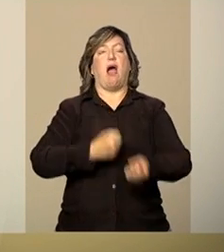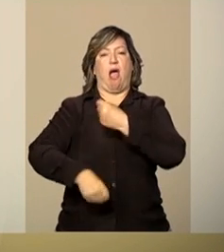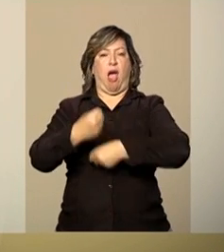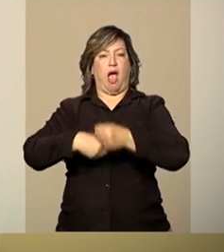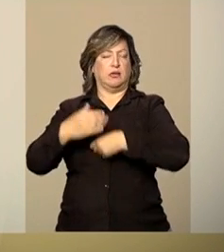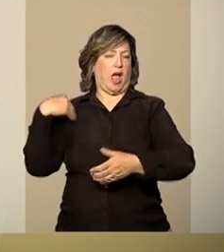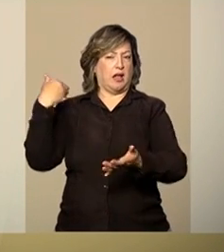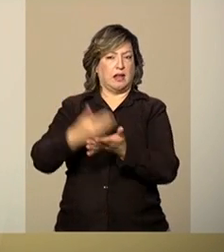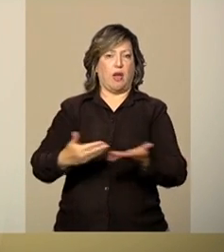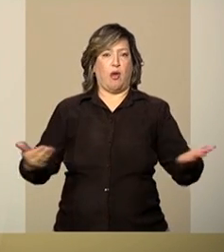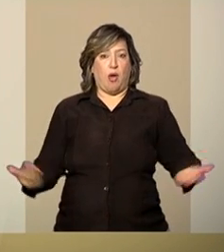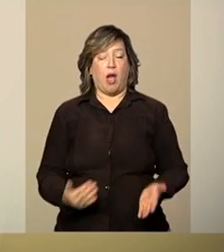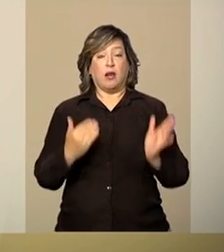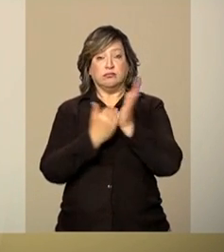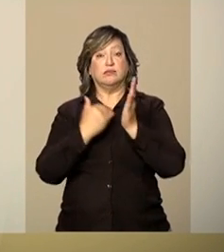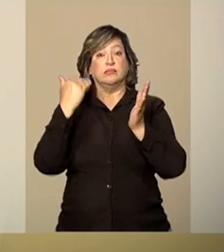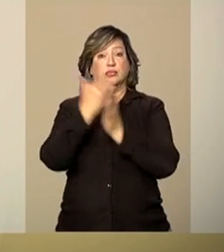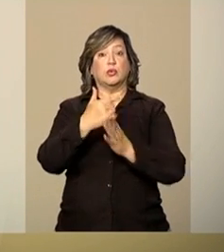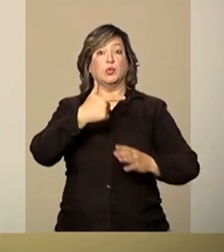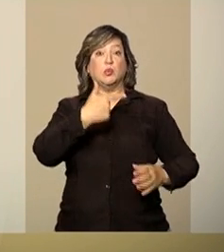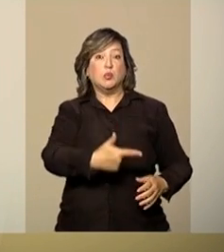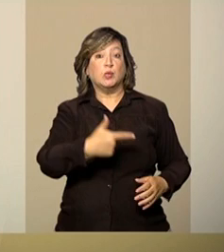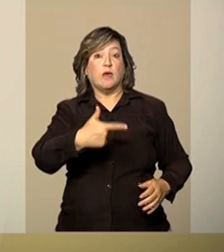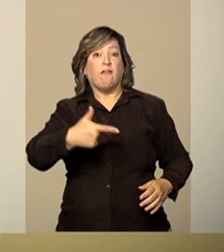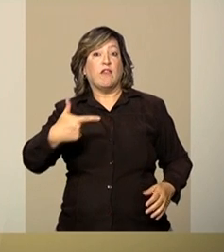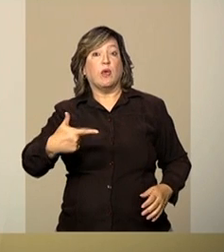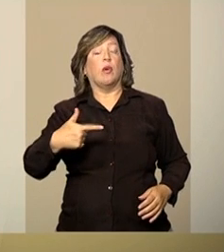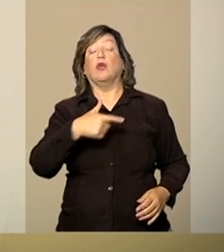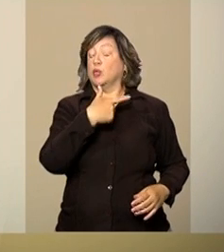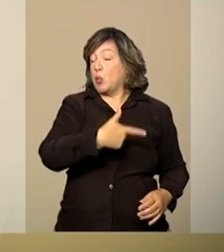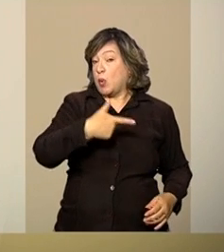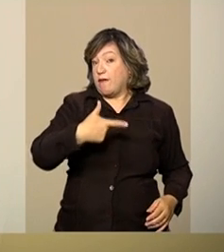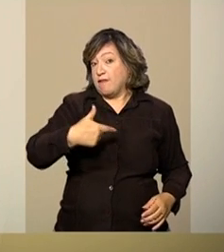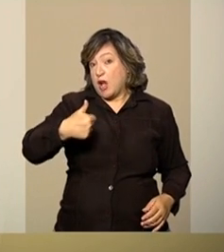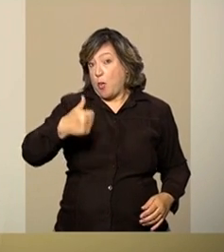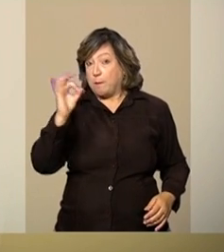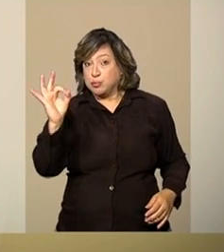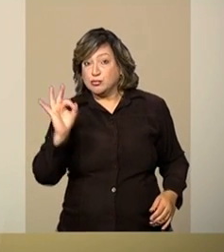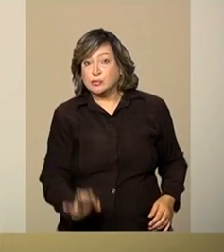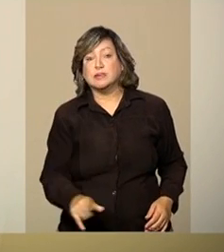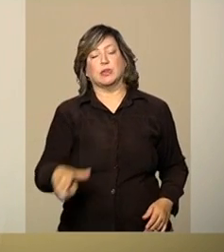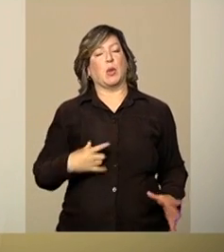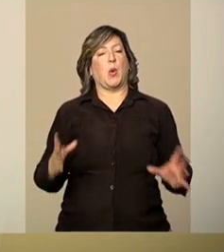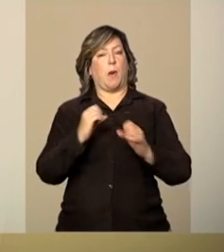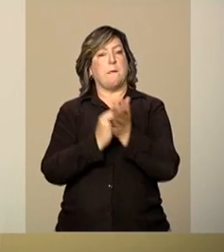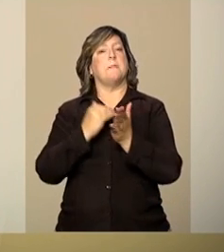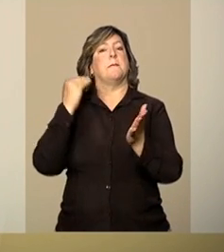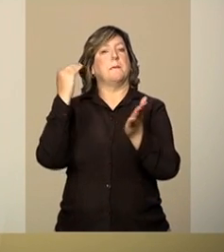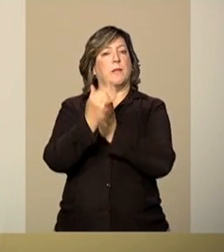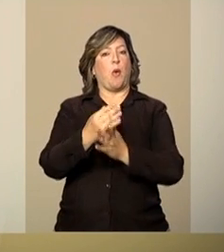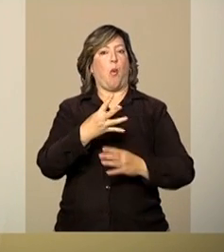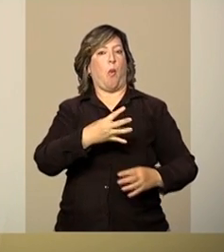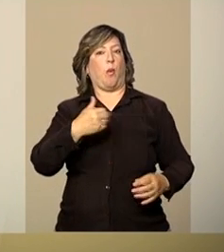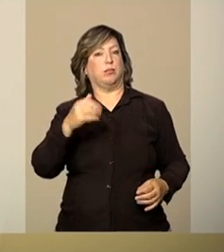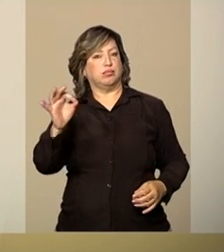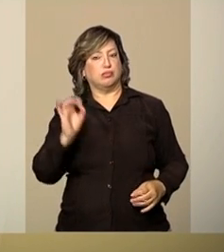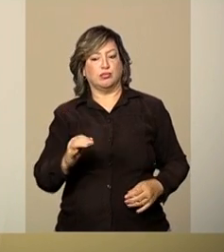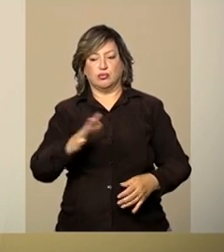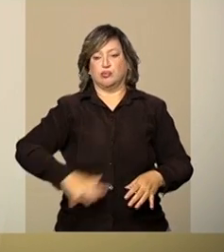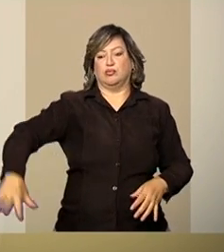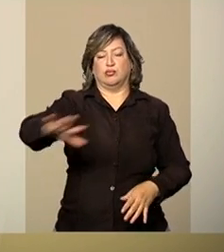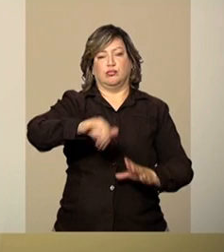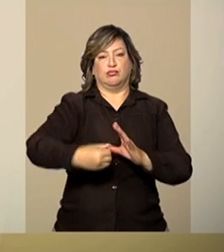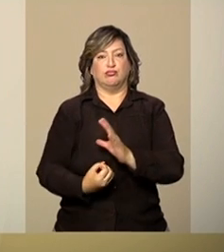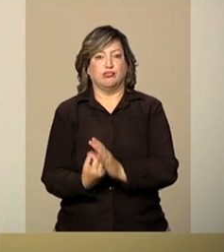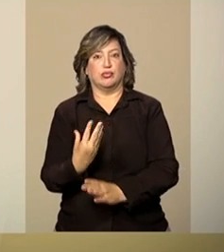produção de grãos aumentou 221 por. enquanto que a área plantada cresceu 41% isso é